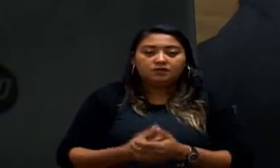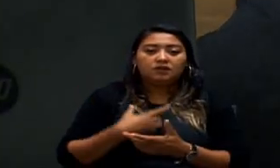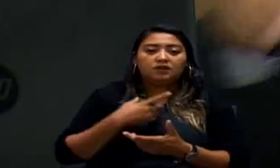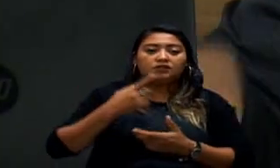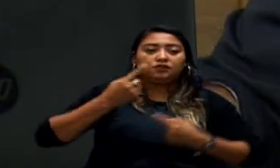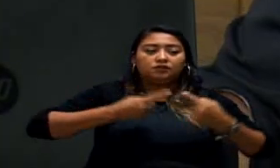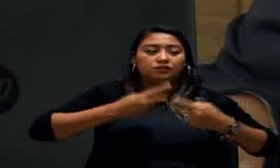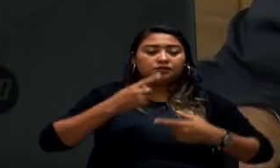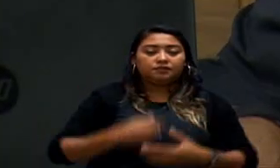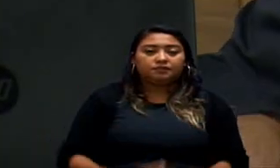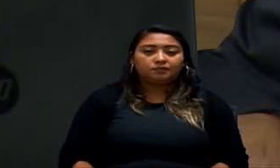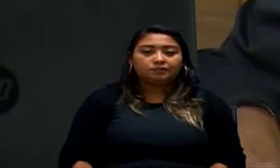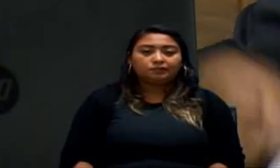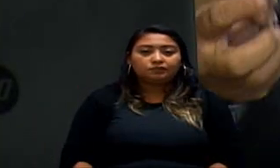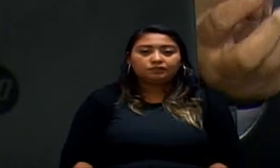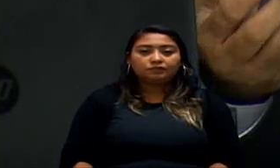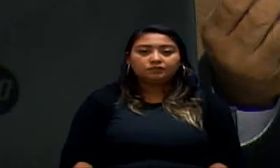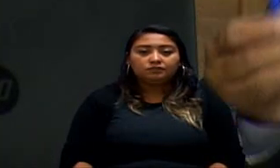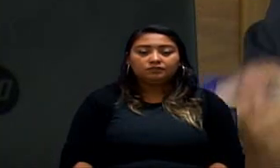discussão.